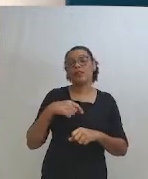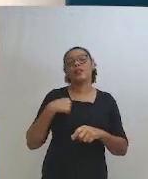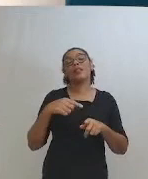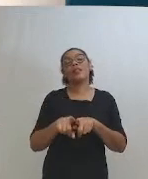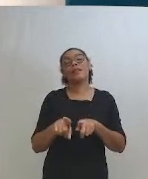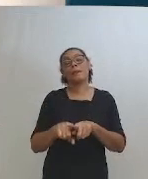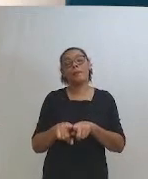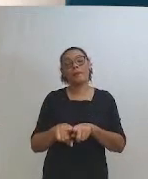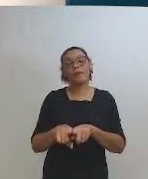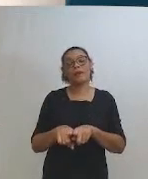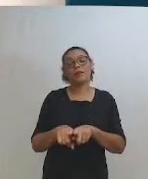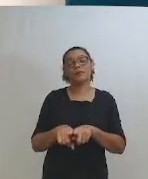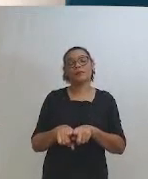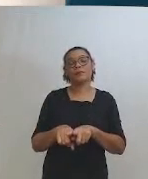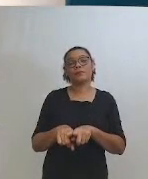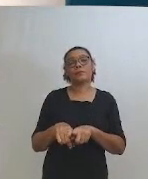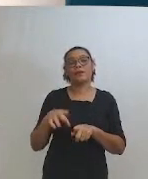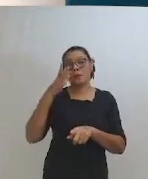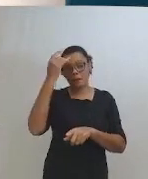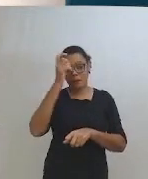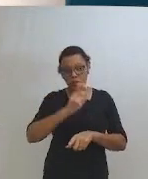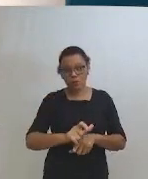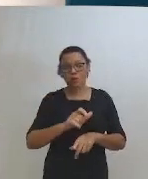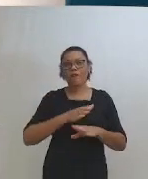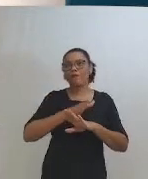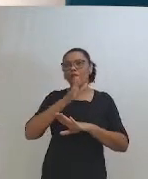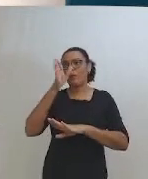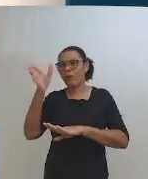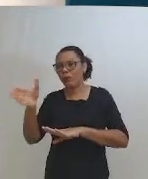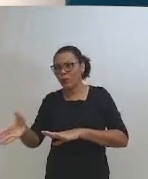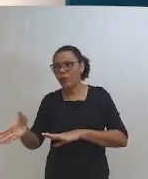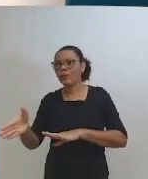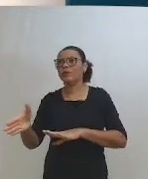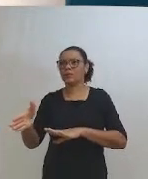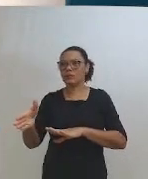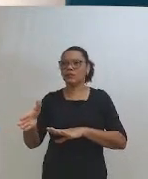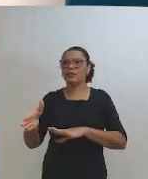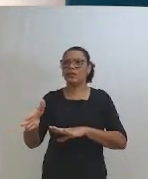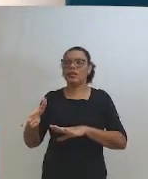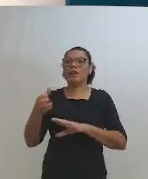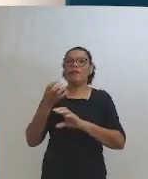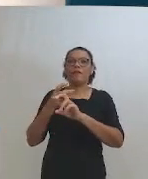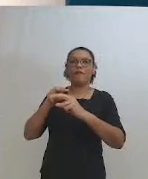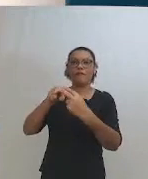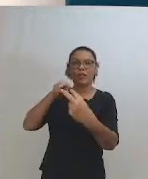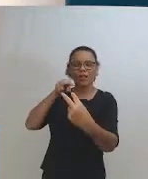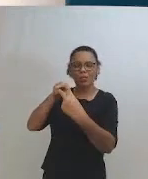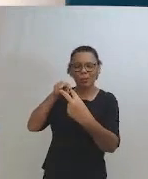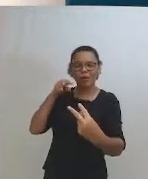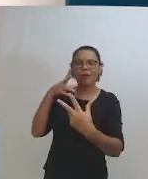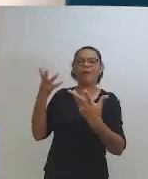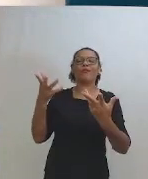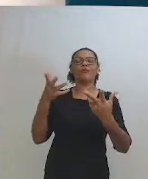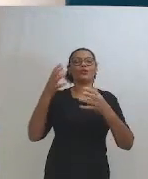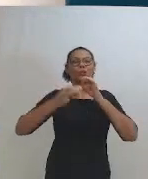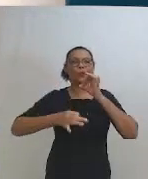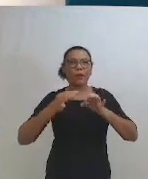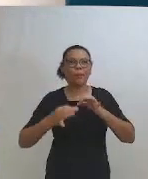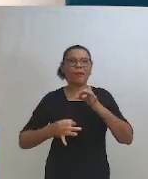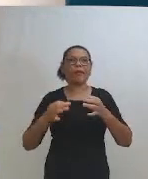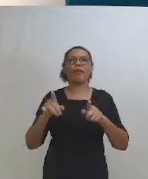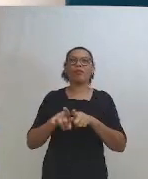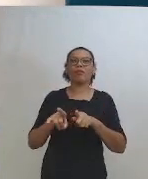recorrente contribuído e comparecido, mesmo que em plataforma virtual, na audiência de instrução e julgamento, sendo ouvido pelo juízo de